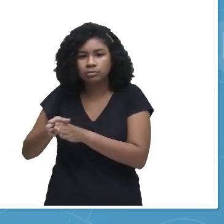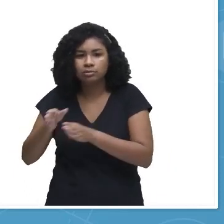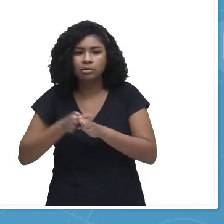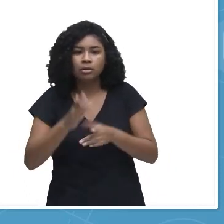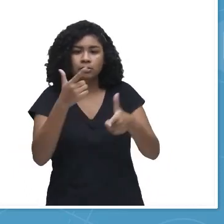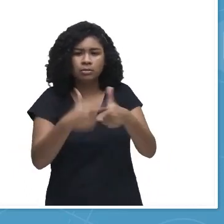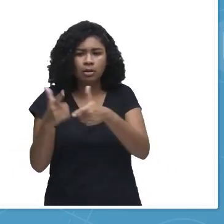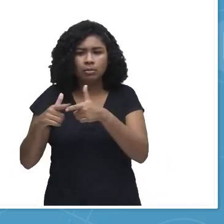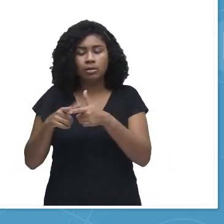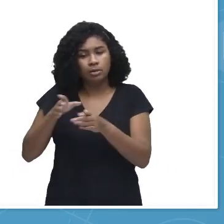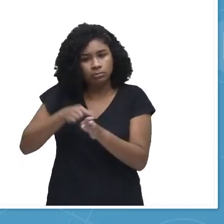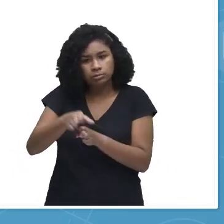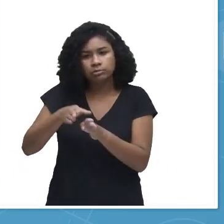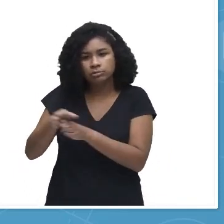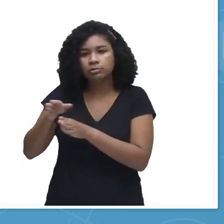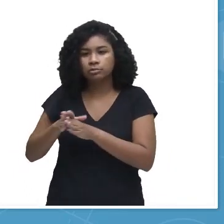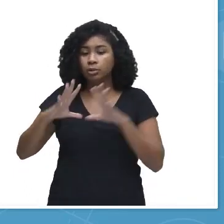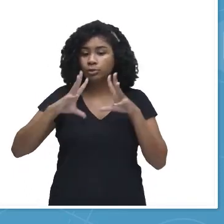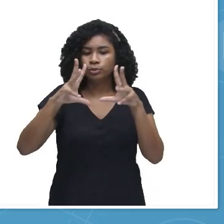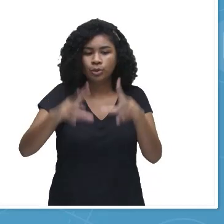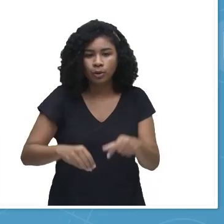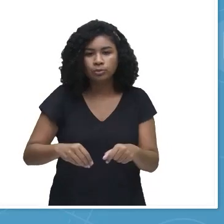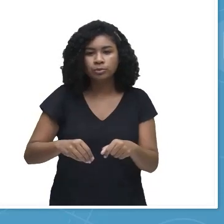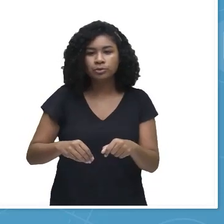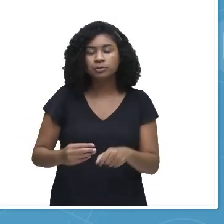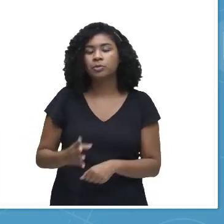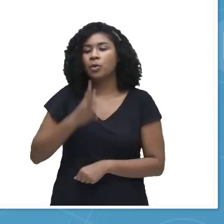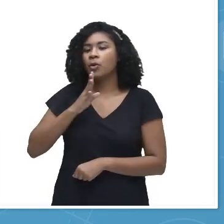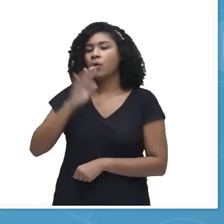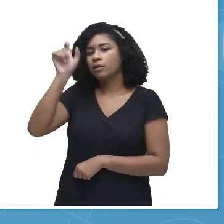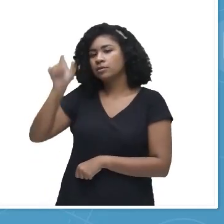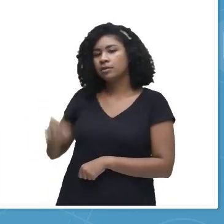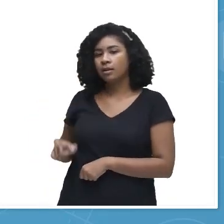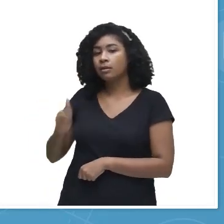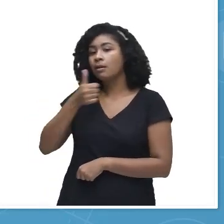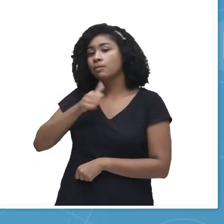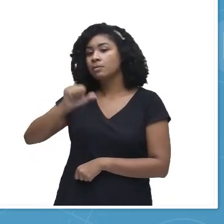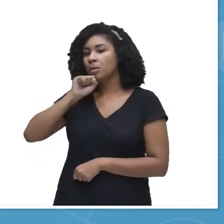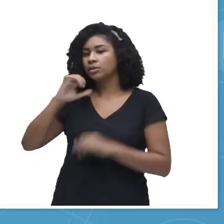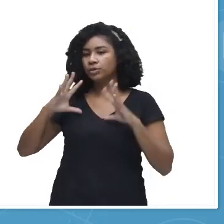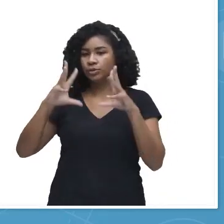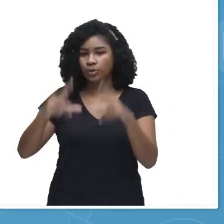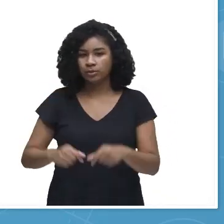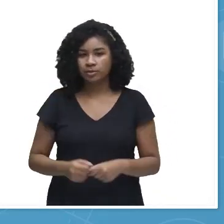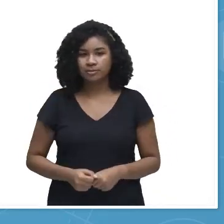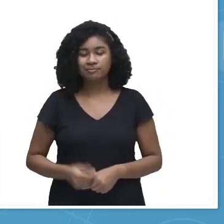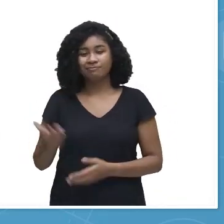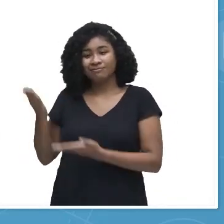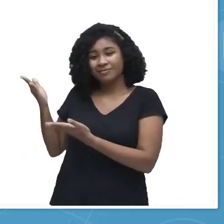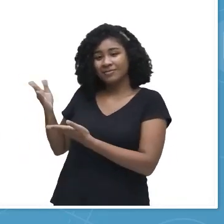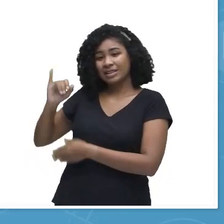e considerada a mãe de todos. Aqui na nossa cartela a gente não tem a imagem da Acotirene, mas vocês podem,